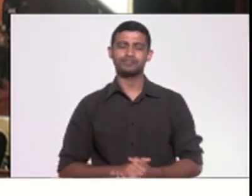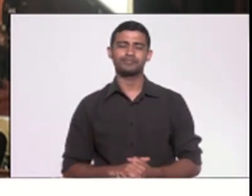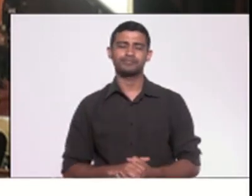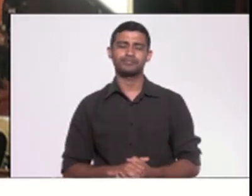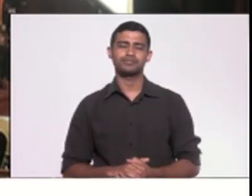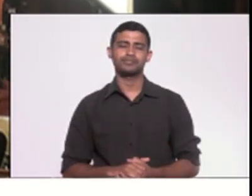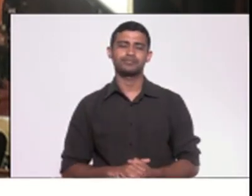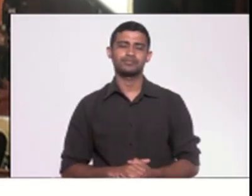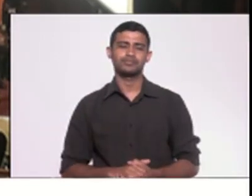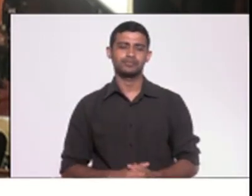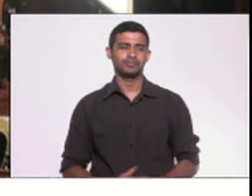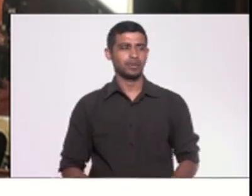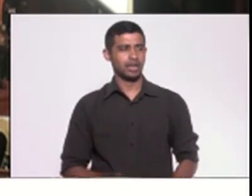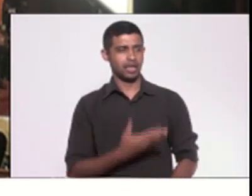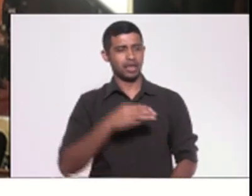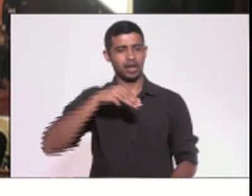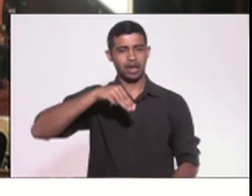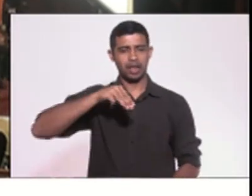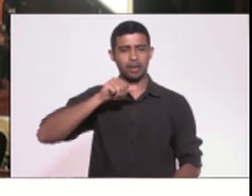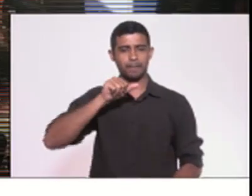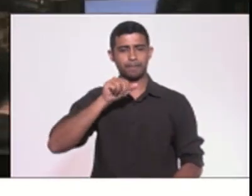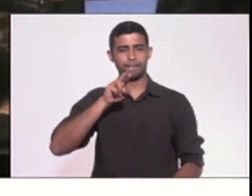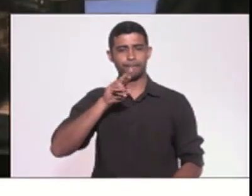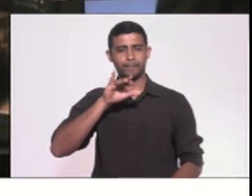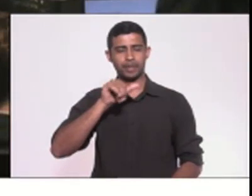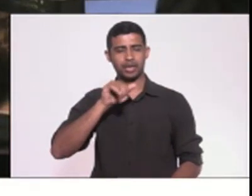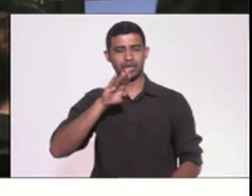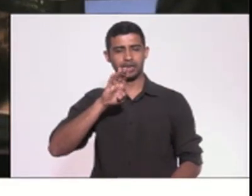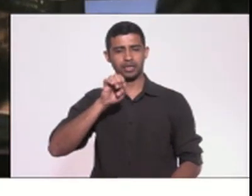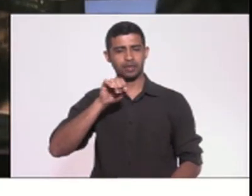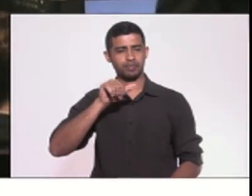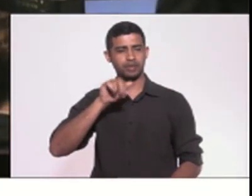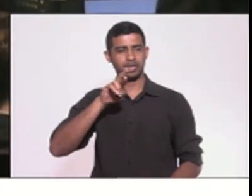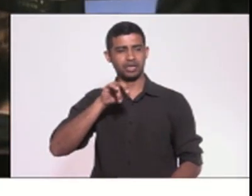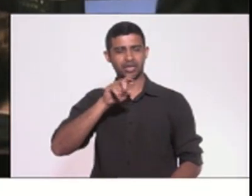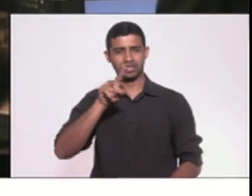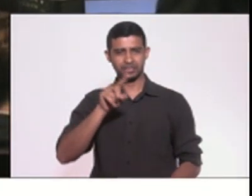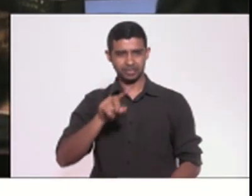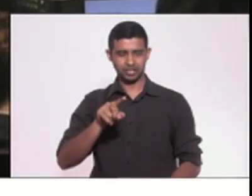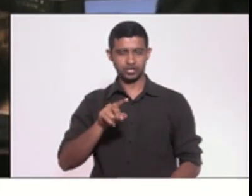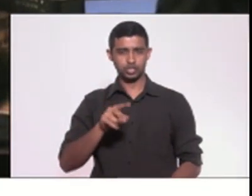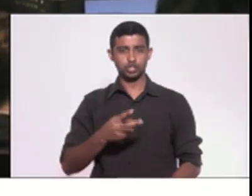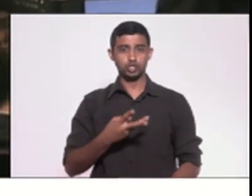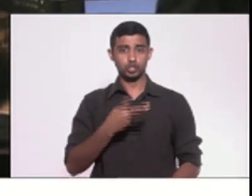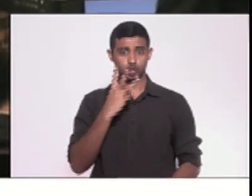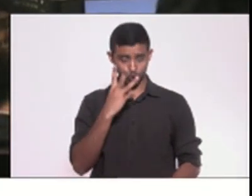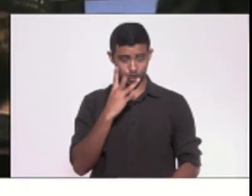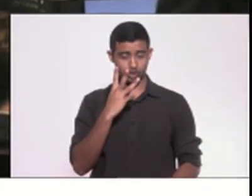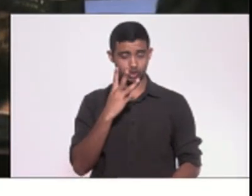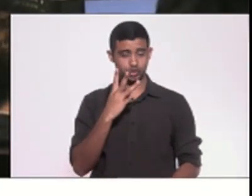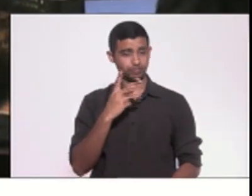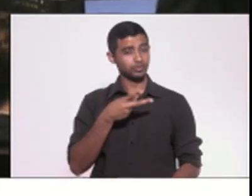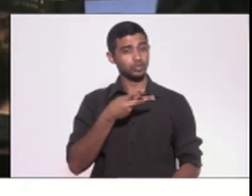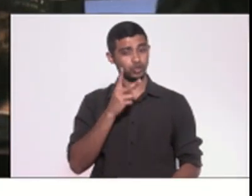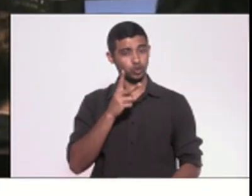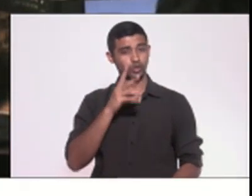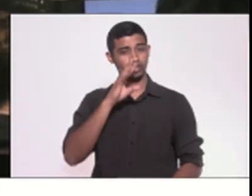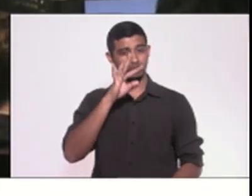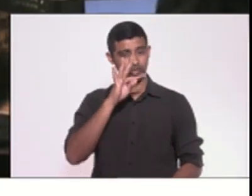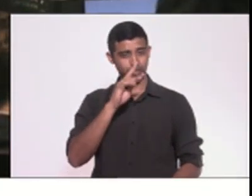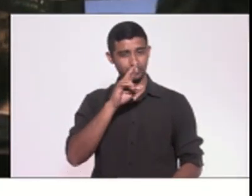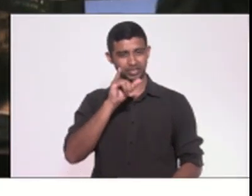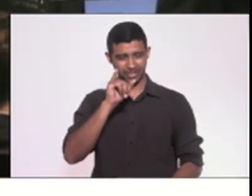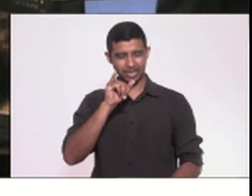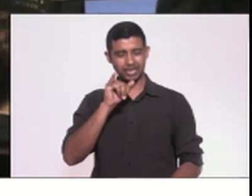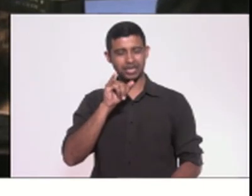pela senhora Maria Beatriz aqui, 2 trilhões de euros de acordo com a OCDE, tá,